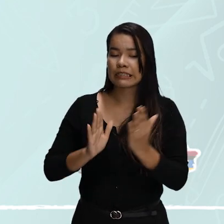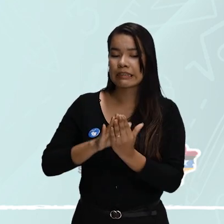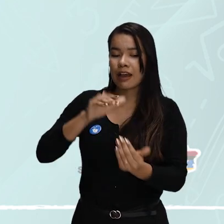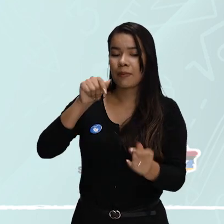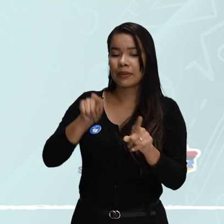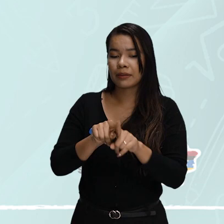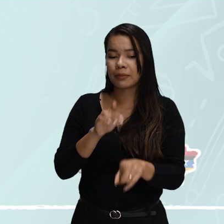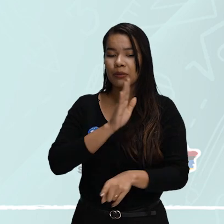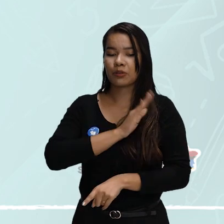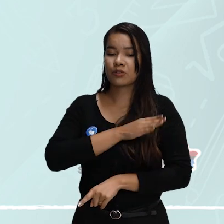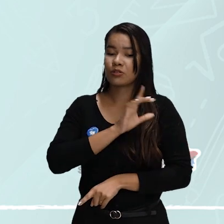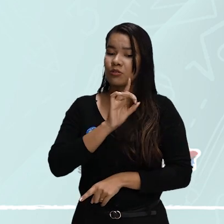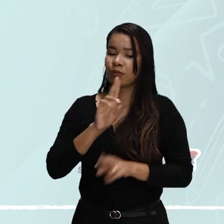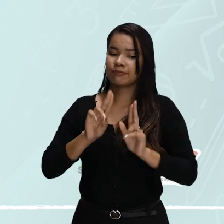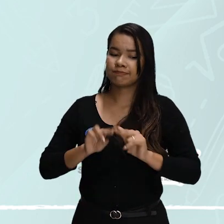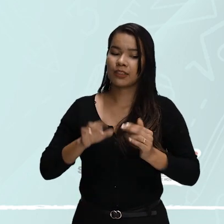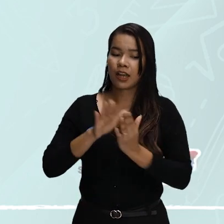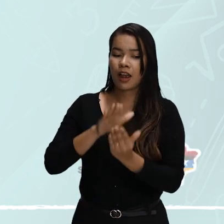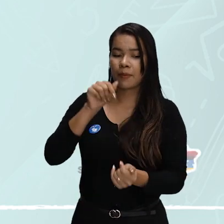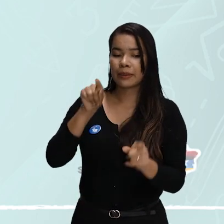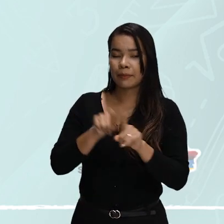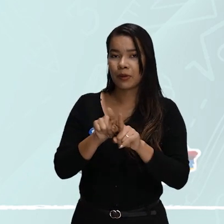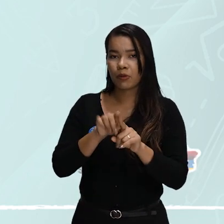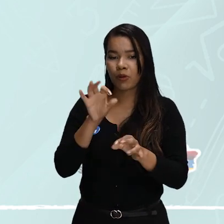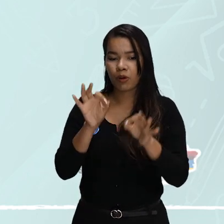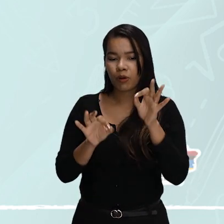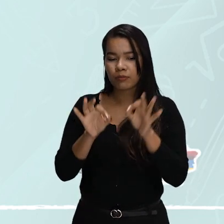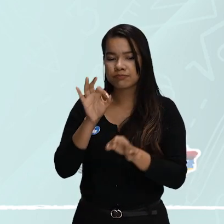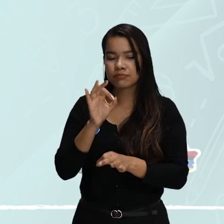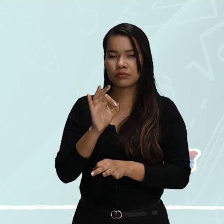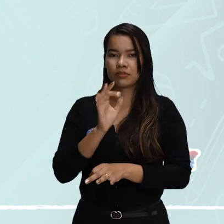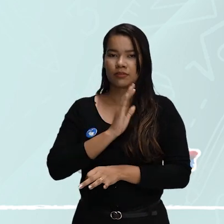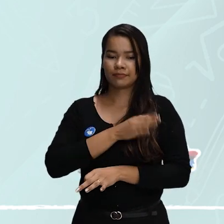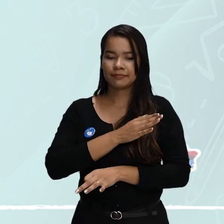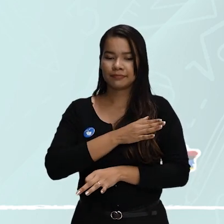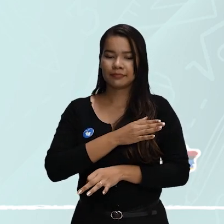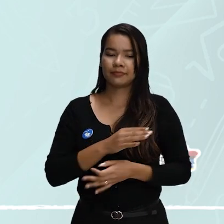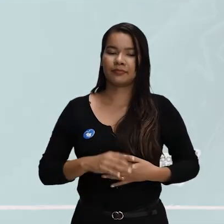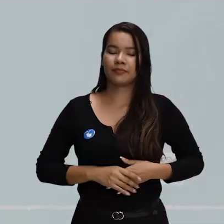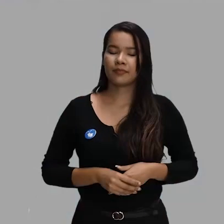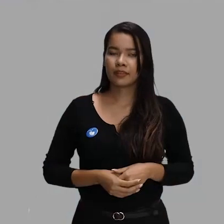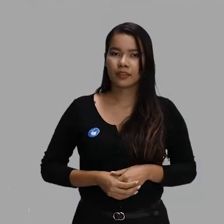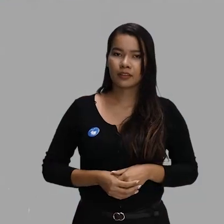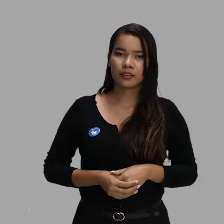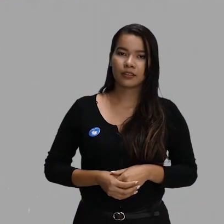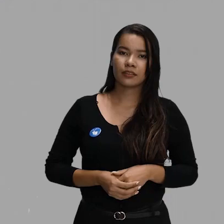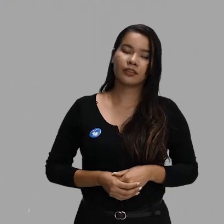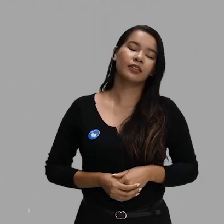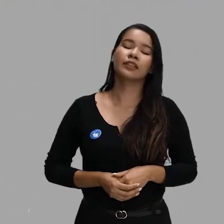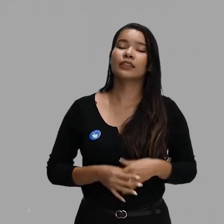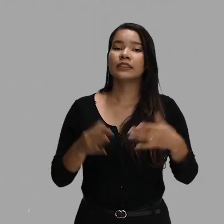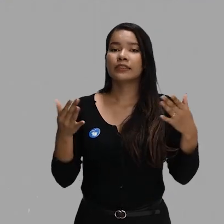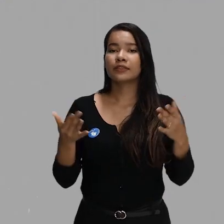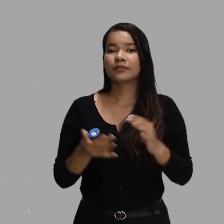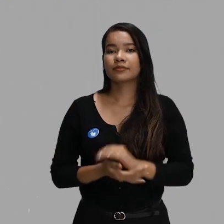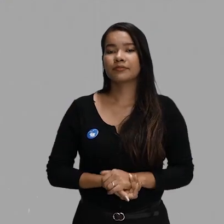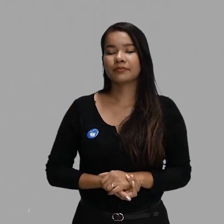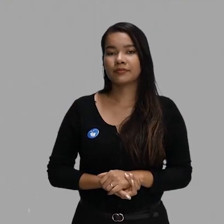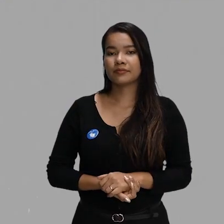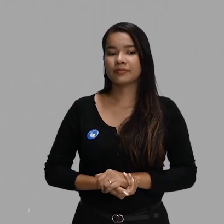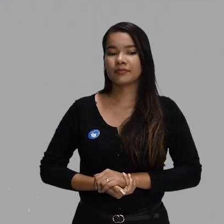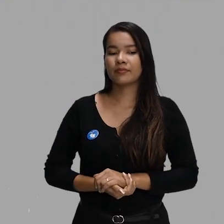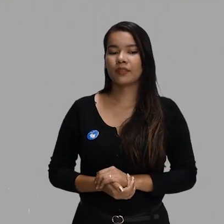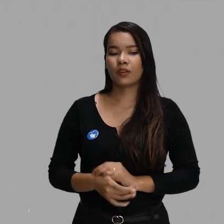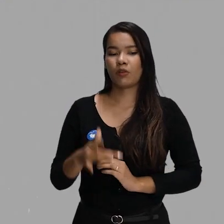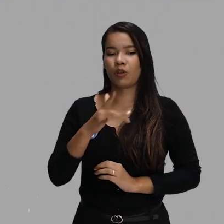só pela alma e o coração devem ser julgadas. Subjetivismo puro. Bom,